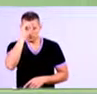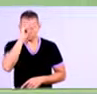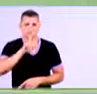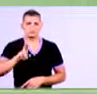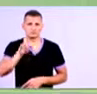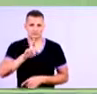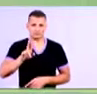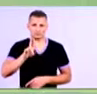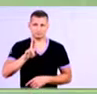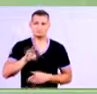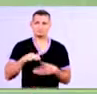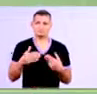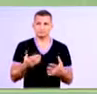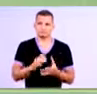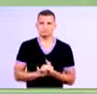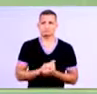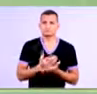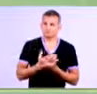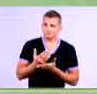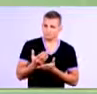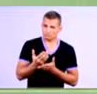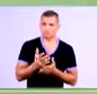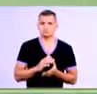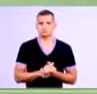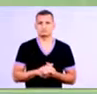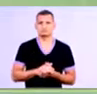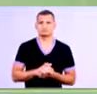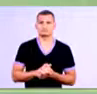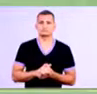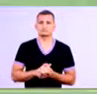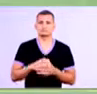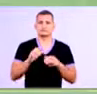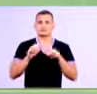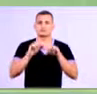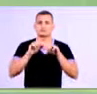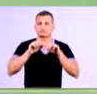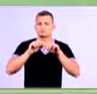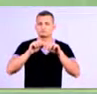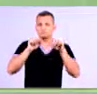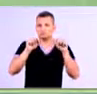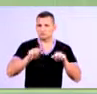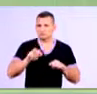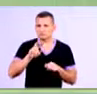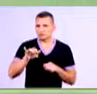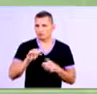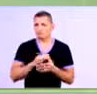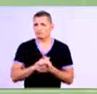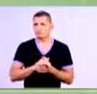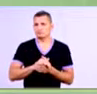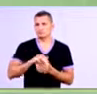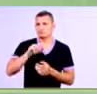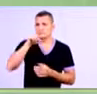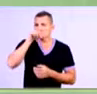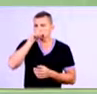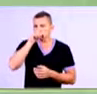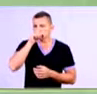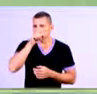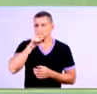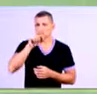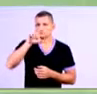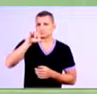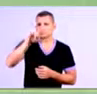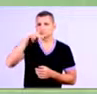a definir que o software vai rodar numa plataforma Linux e as pessoas no ambiente de trabalho não entendem muito de